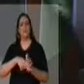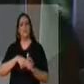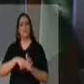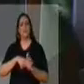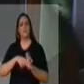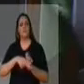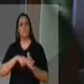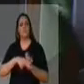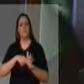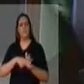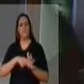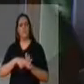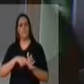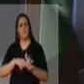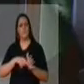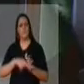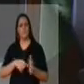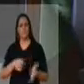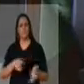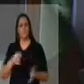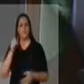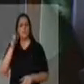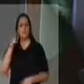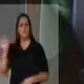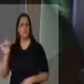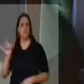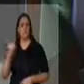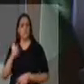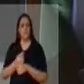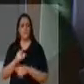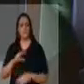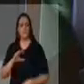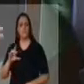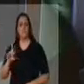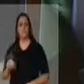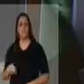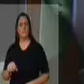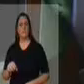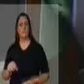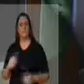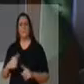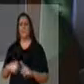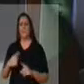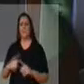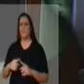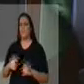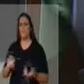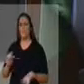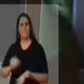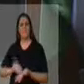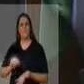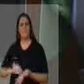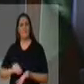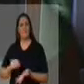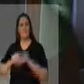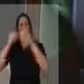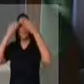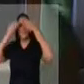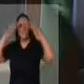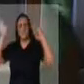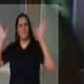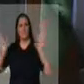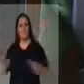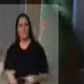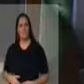resistência, por falta de informação, pela dificuldade que tem ainda de superar o preconceito.